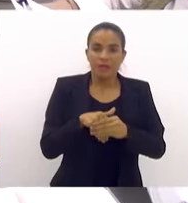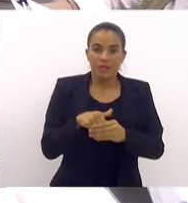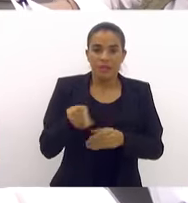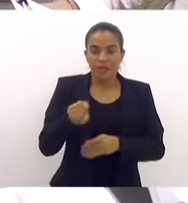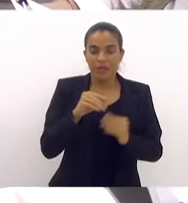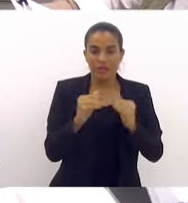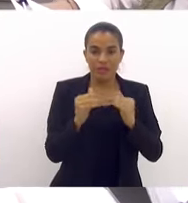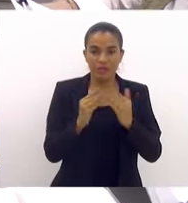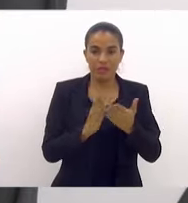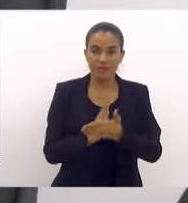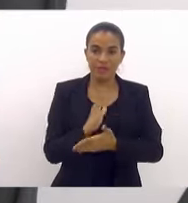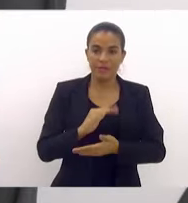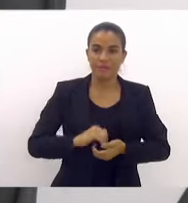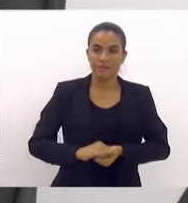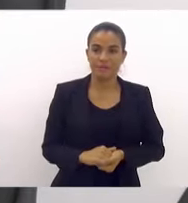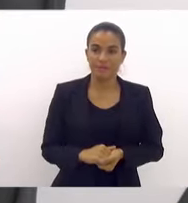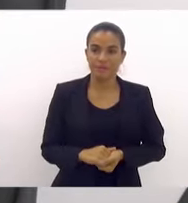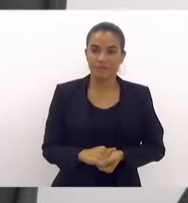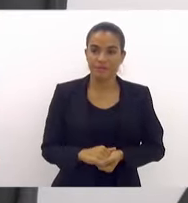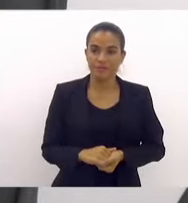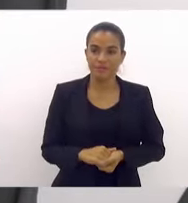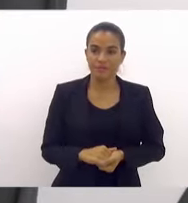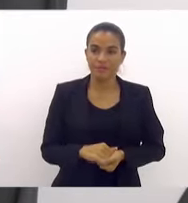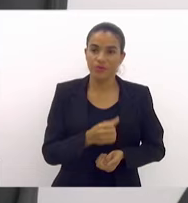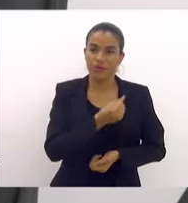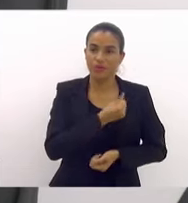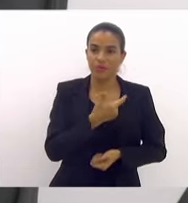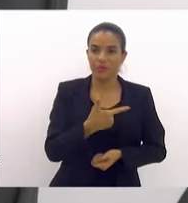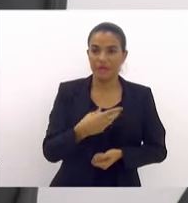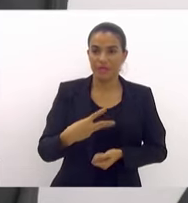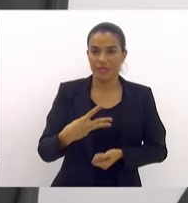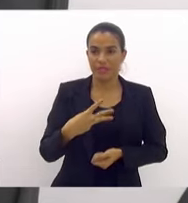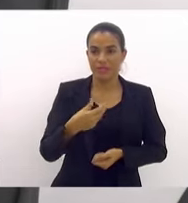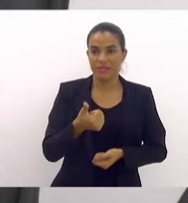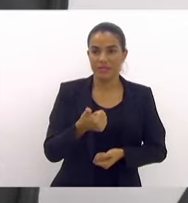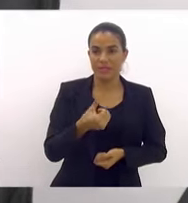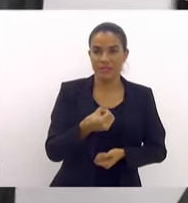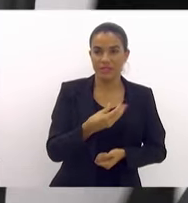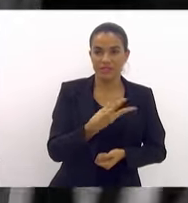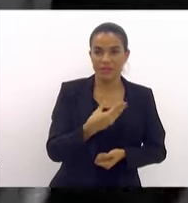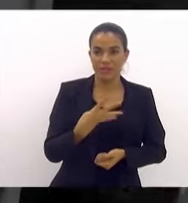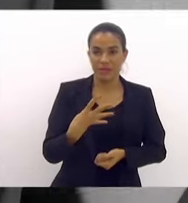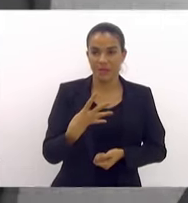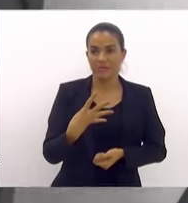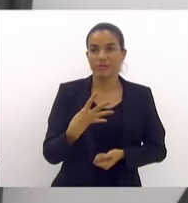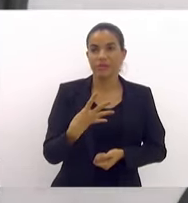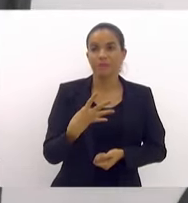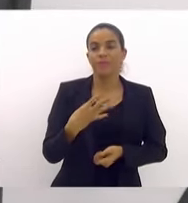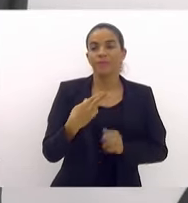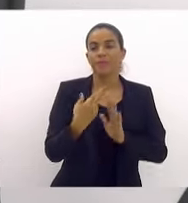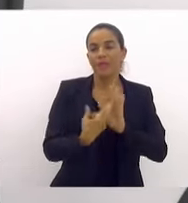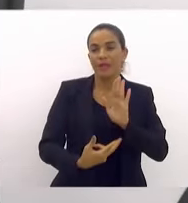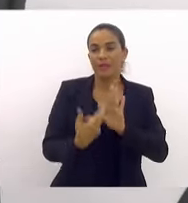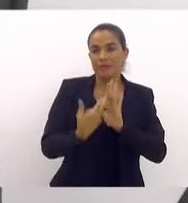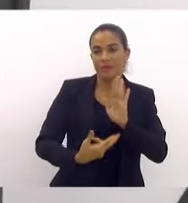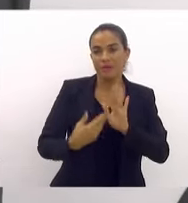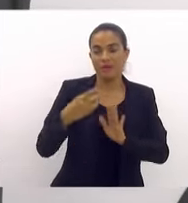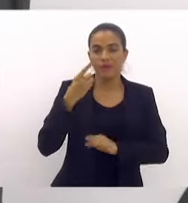aprovam, permaneçam como estão, aprovado. 23 da pauta, o PL 1634 de 23, relatoria do deputado Filipinho